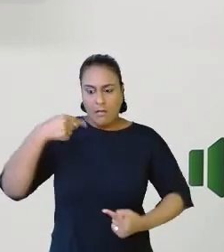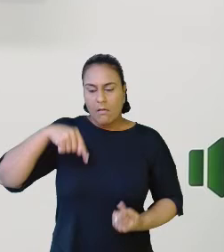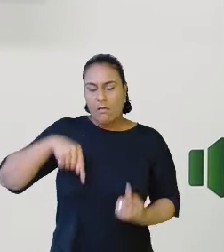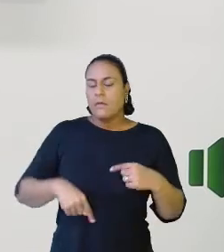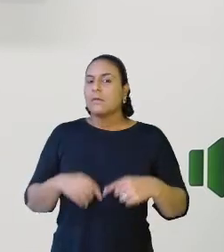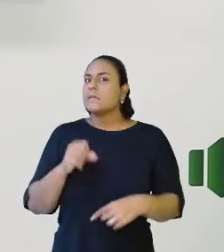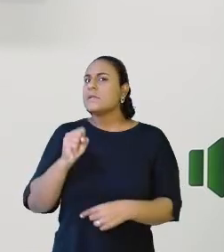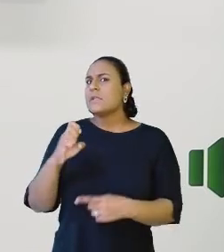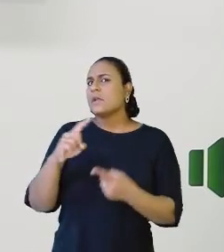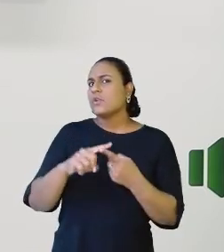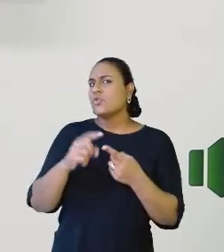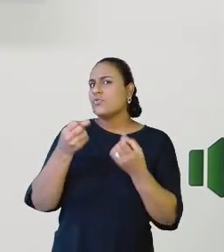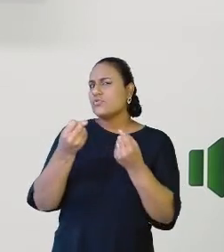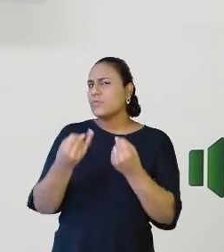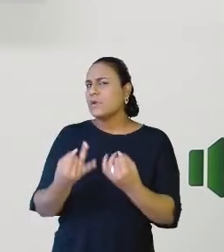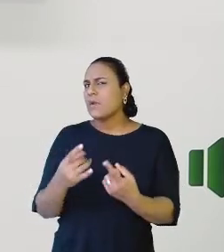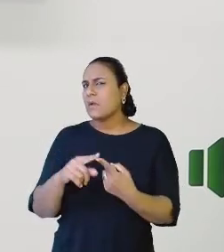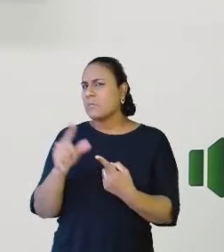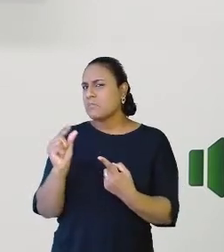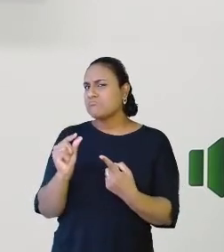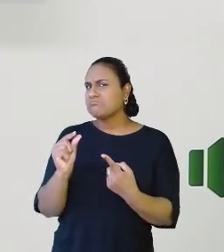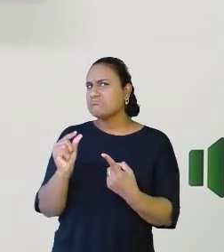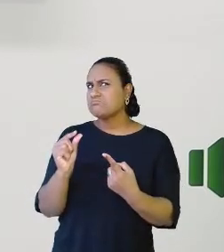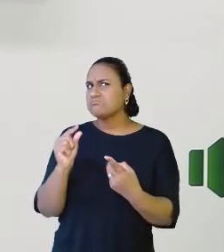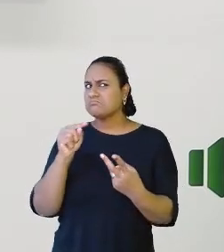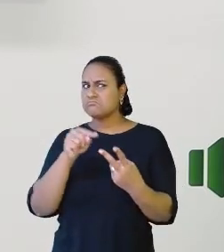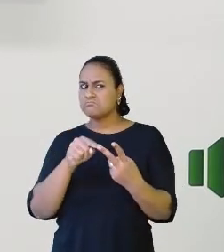para vocês que existe, então deve ter a grande.